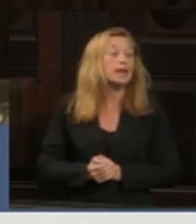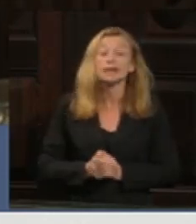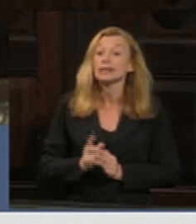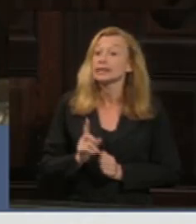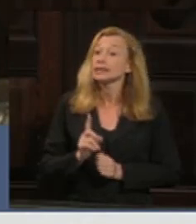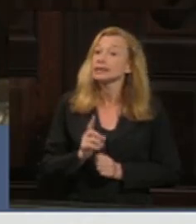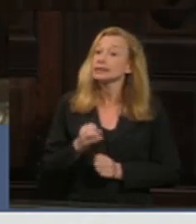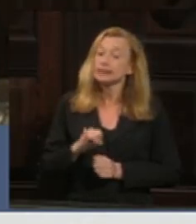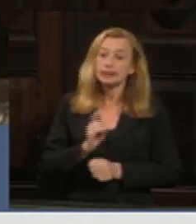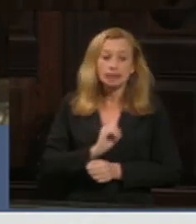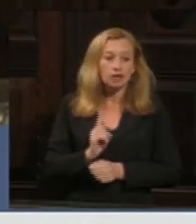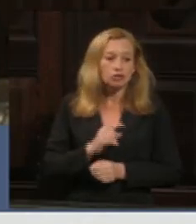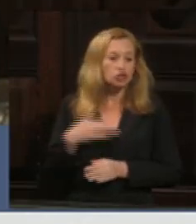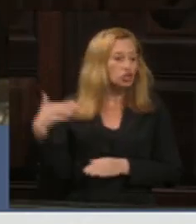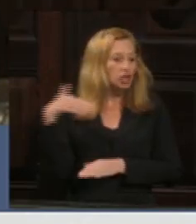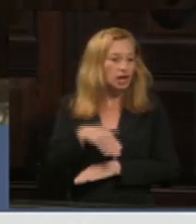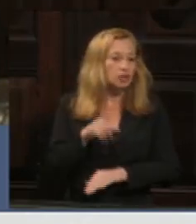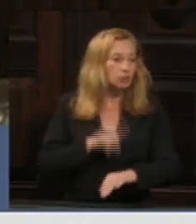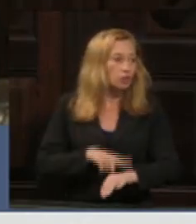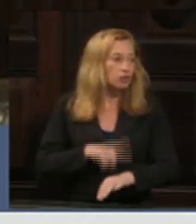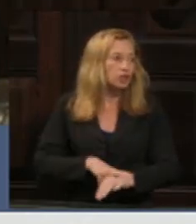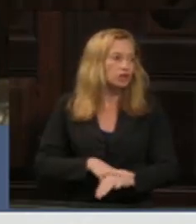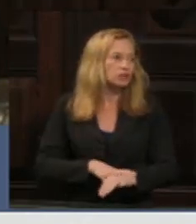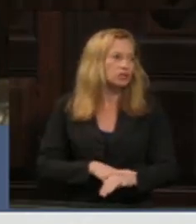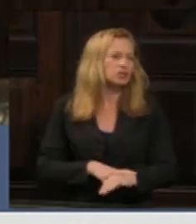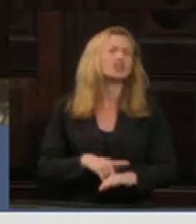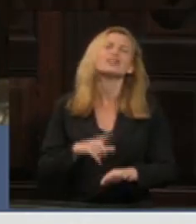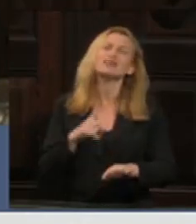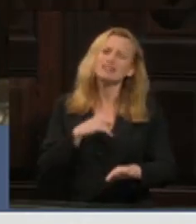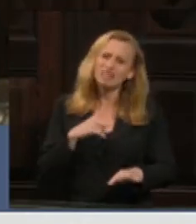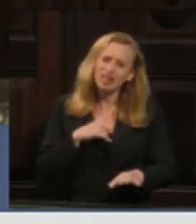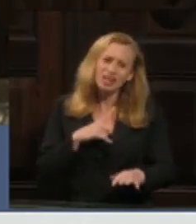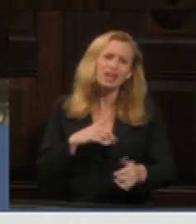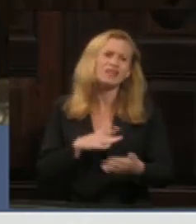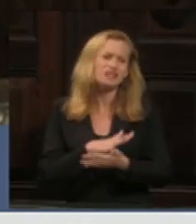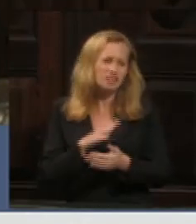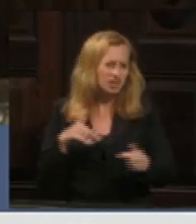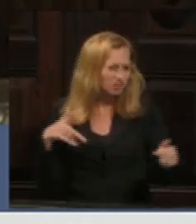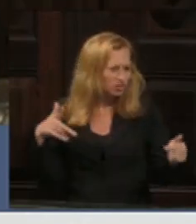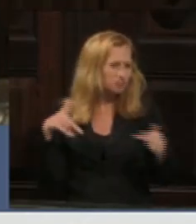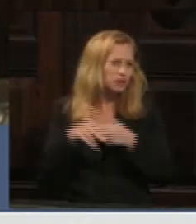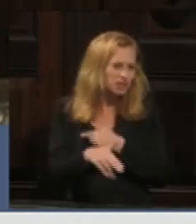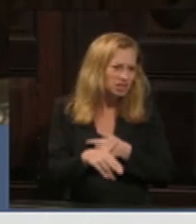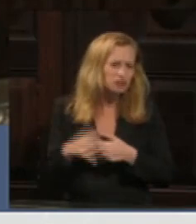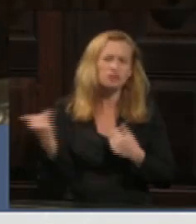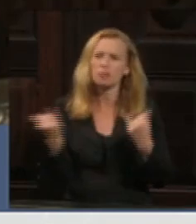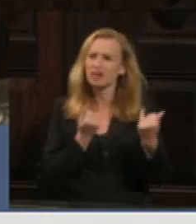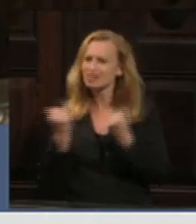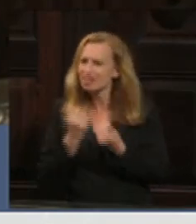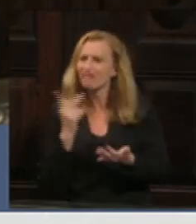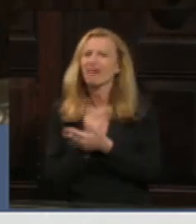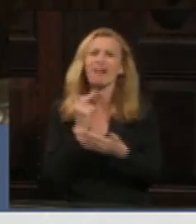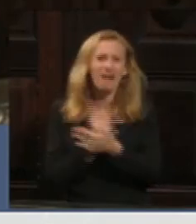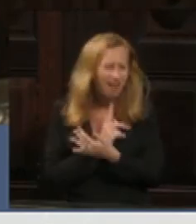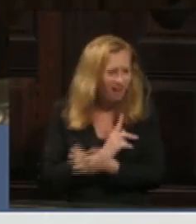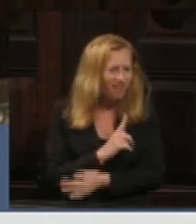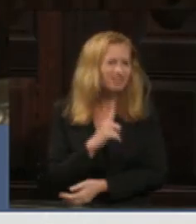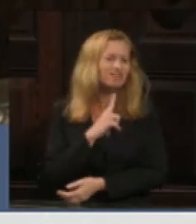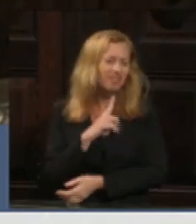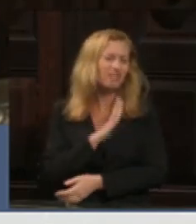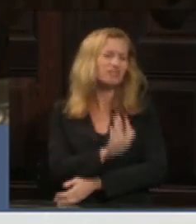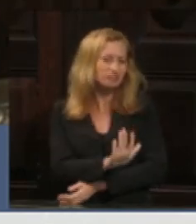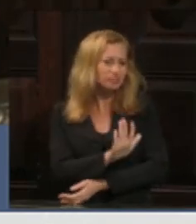chegaria a ninguém. Mas também teve muita atrapalhada também, o delegado da Polícia Federal passando informação furada, informações que não tinham nada a